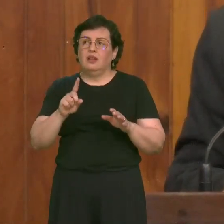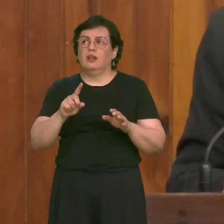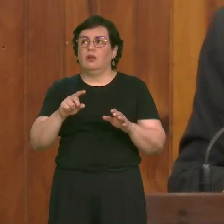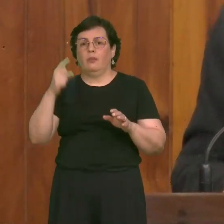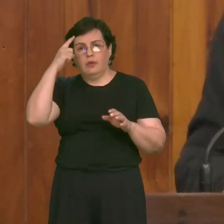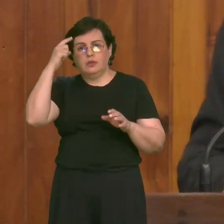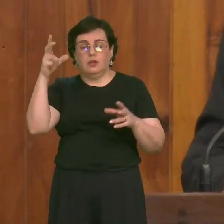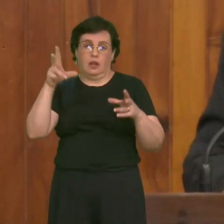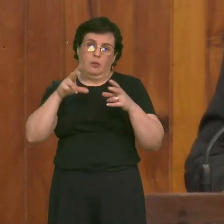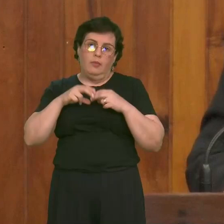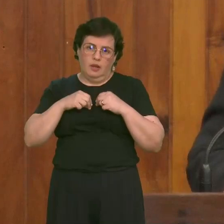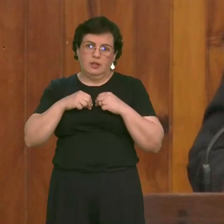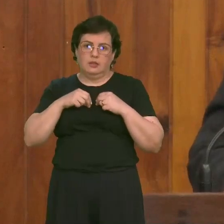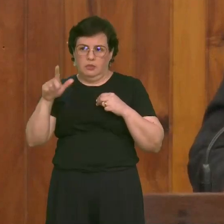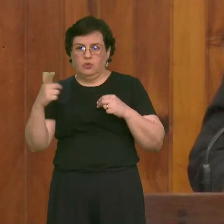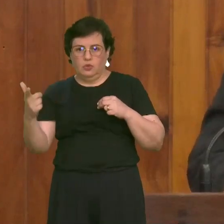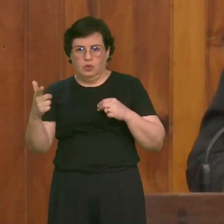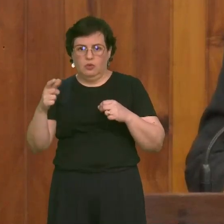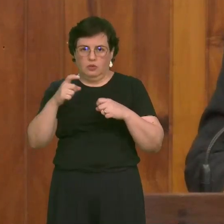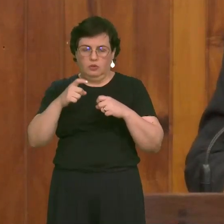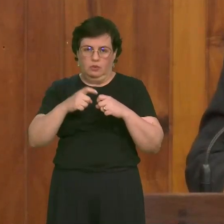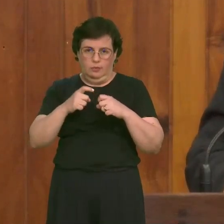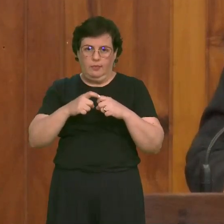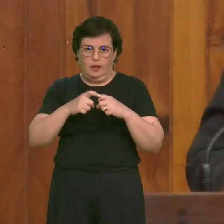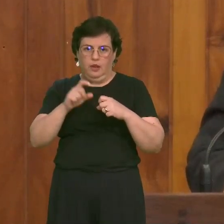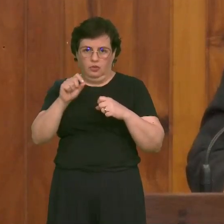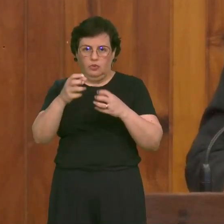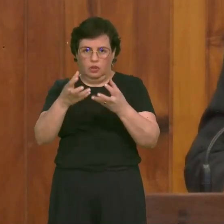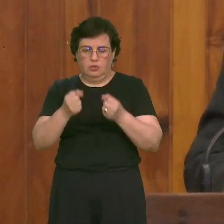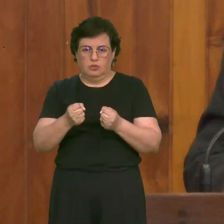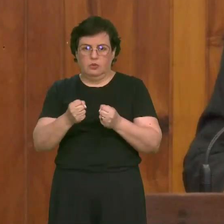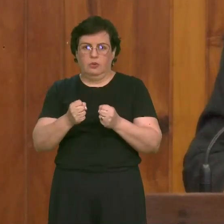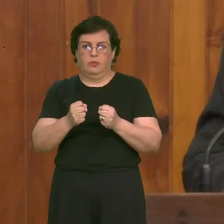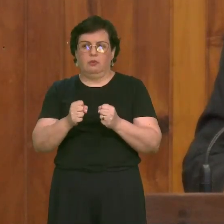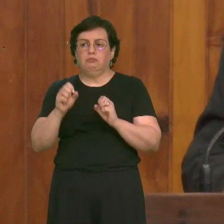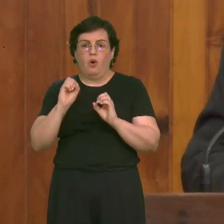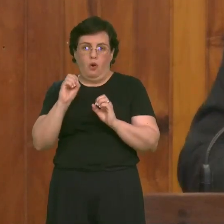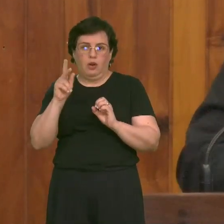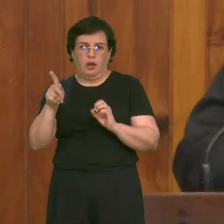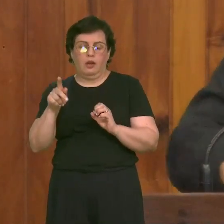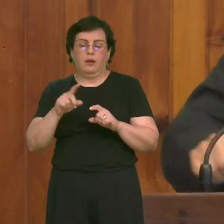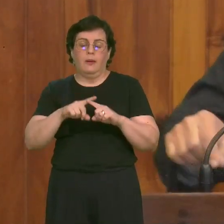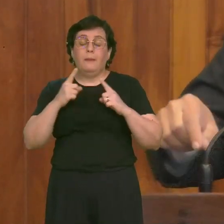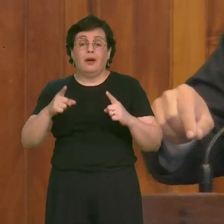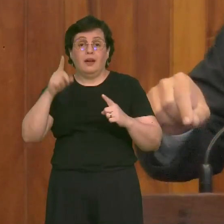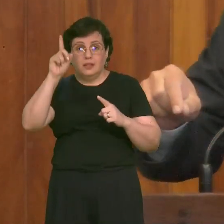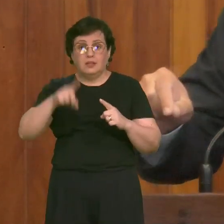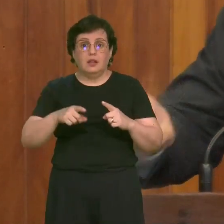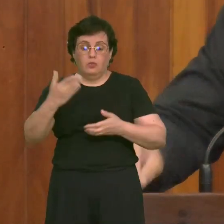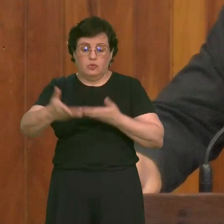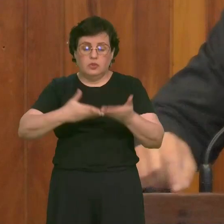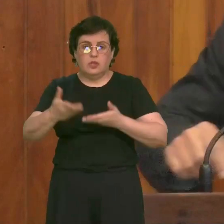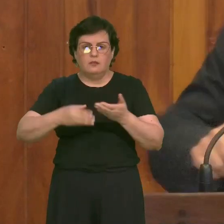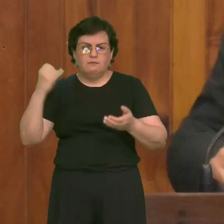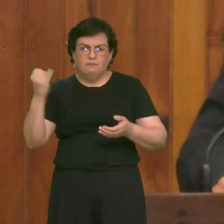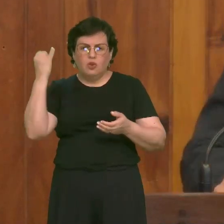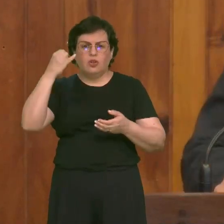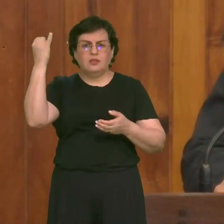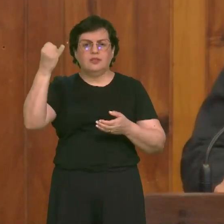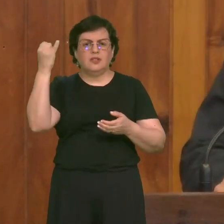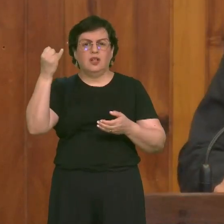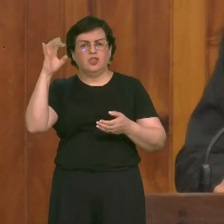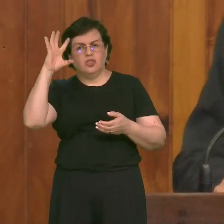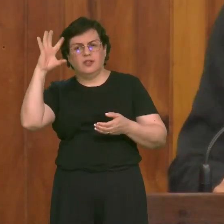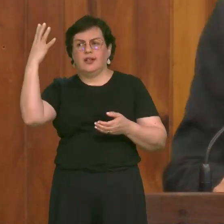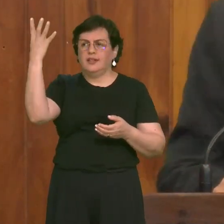de regulação de urgência emergência importantíssimo que vai decidir para onde vai o paciente numa situação